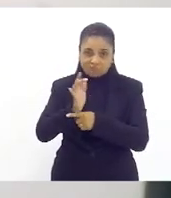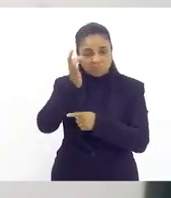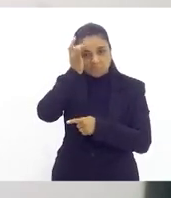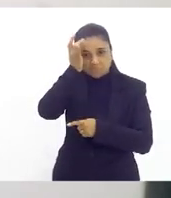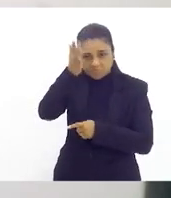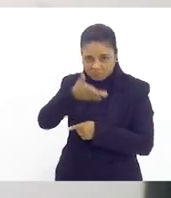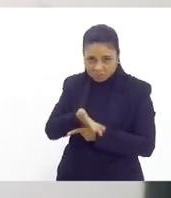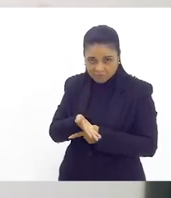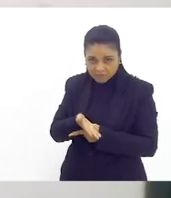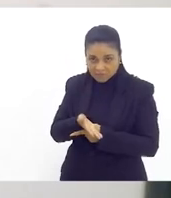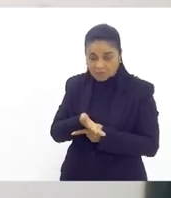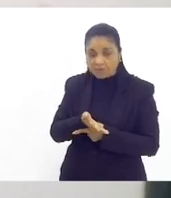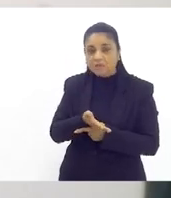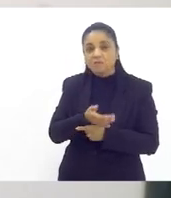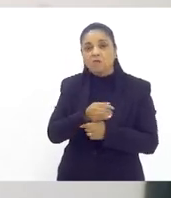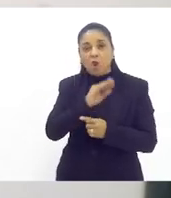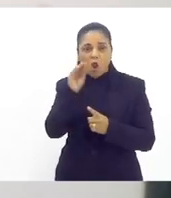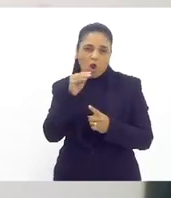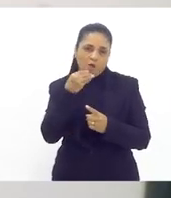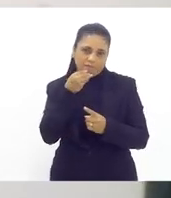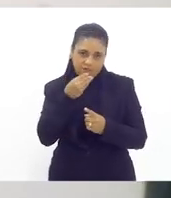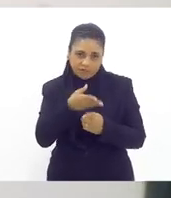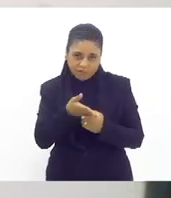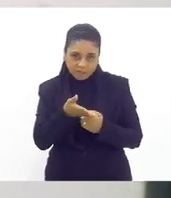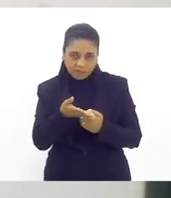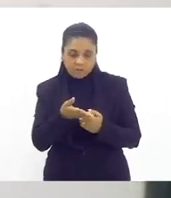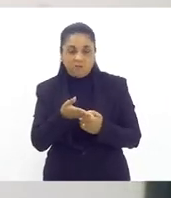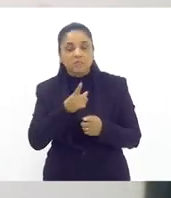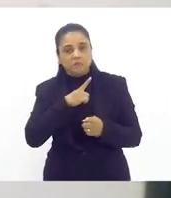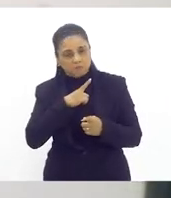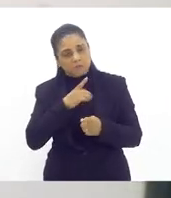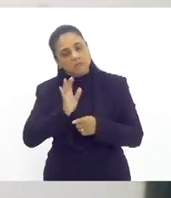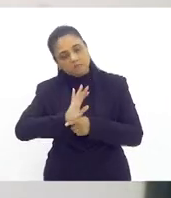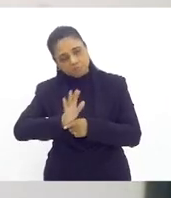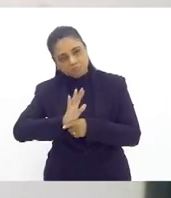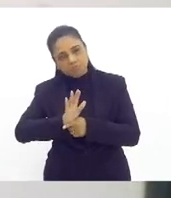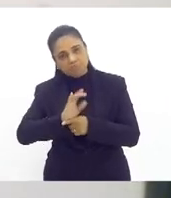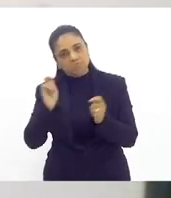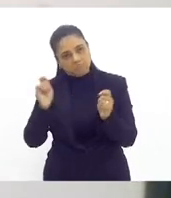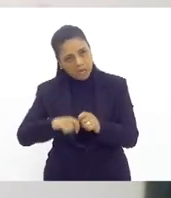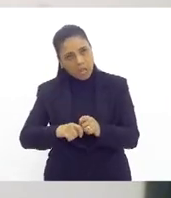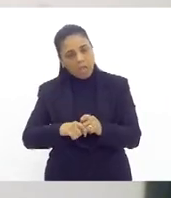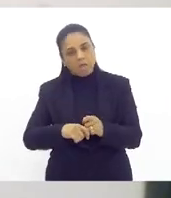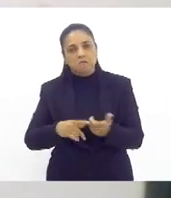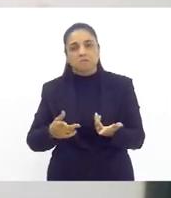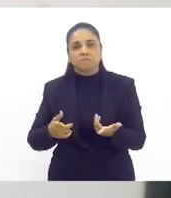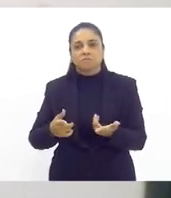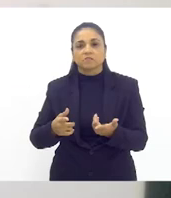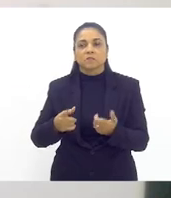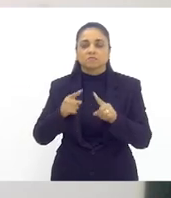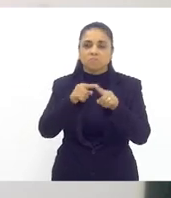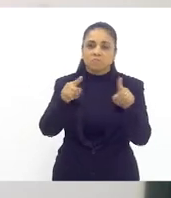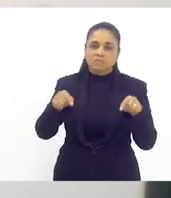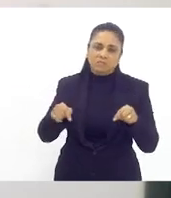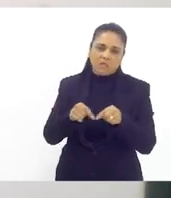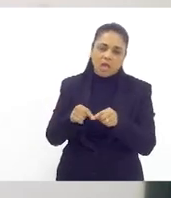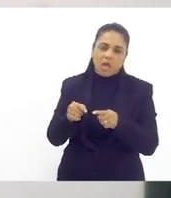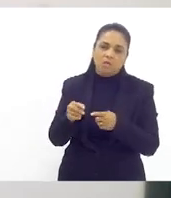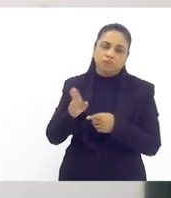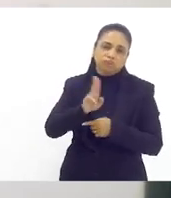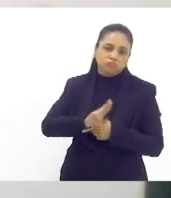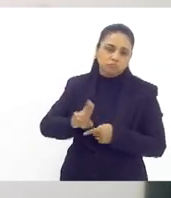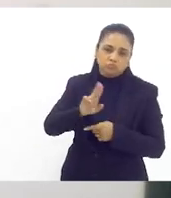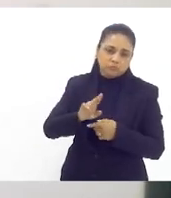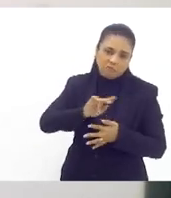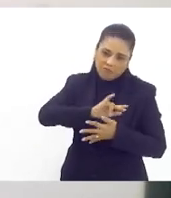obesidade Mas podem vir a exibir também tem possibilidade então uma sala multiuso ou um